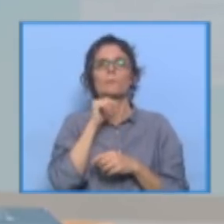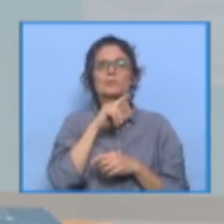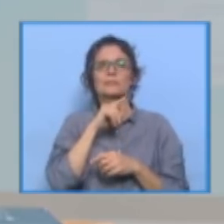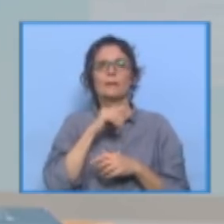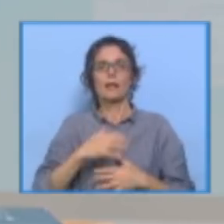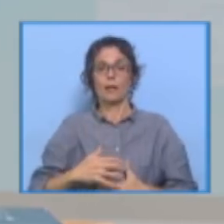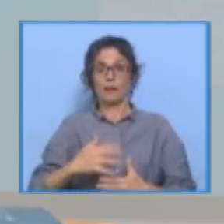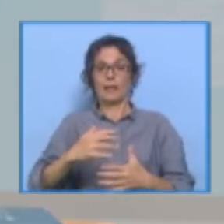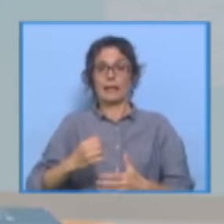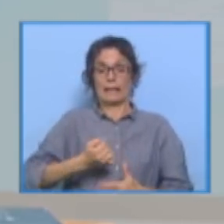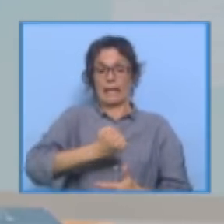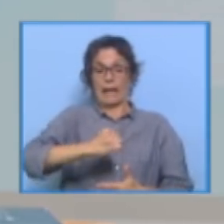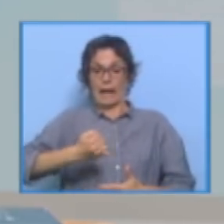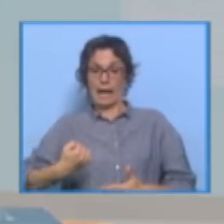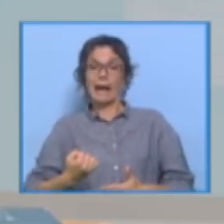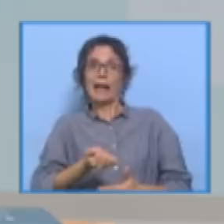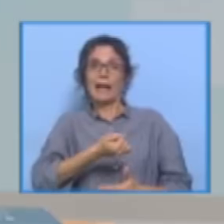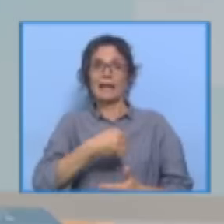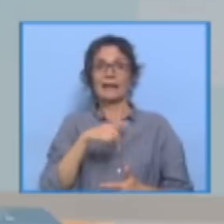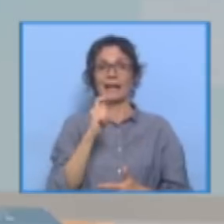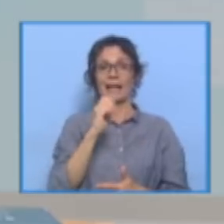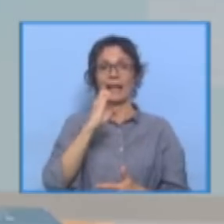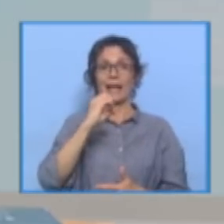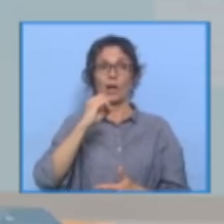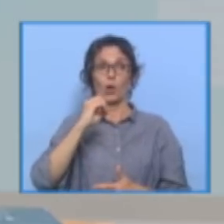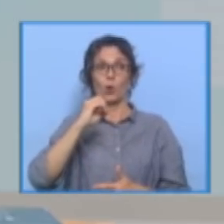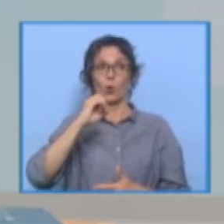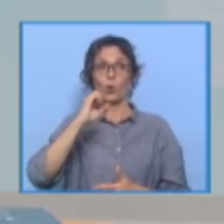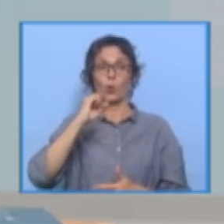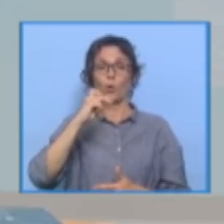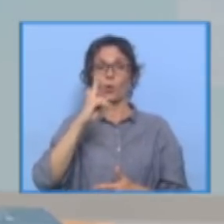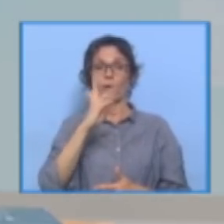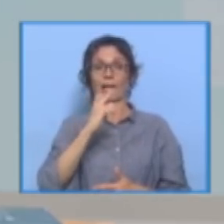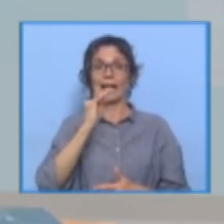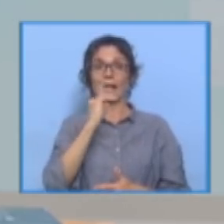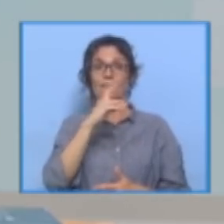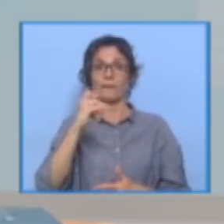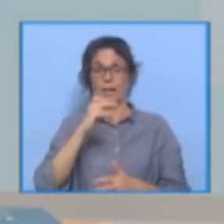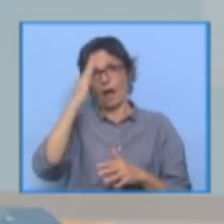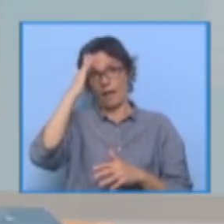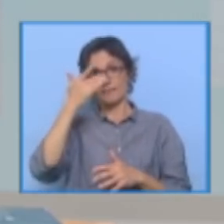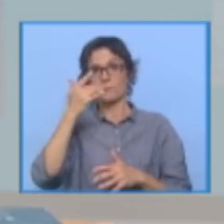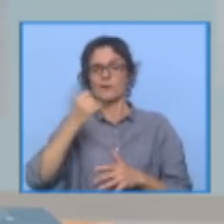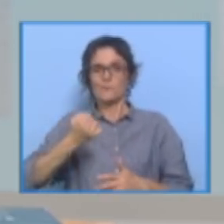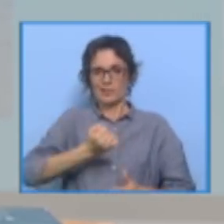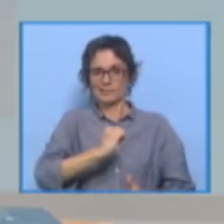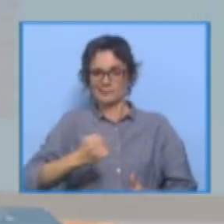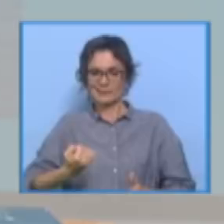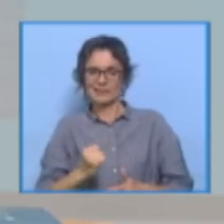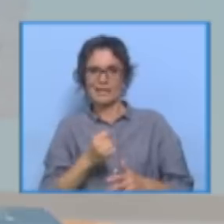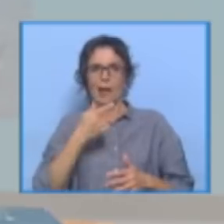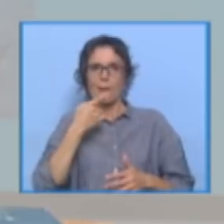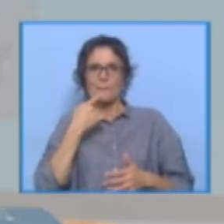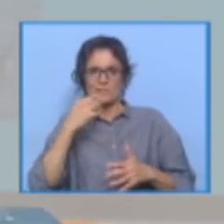ecografia, que já é uma técnica relativamente antiga, que permite identificar um bebê, ver os pais todos contentes,